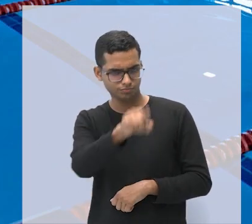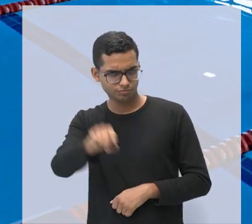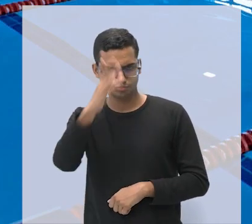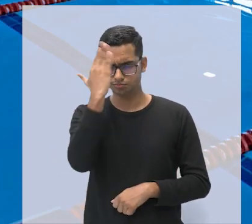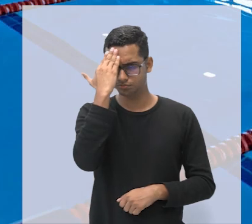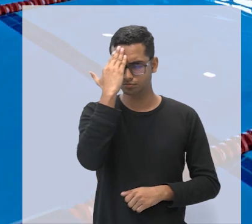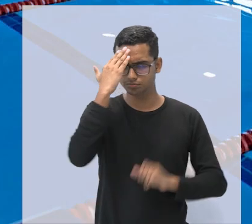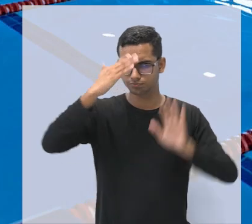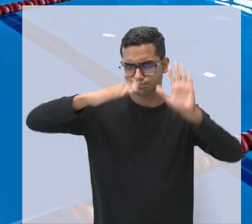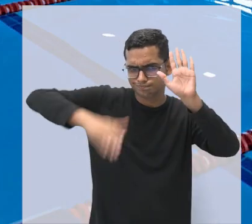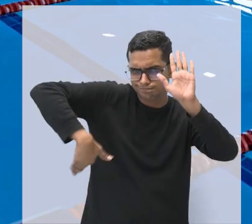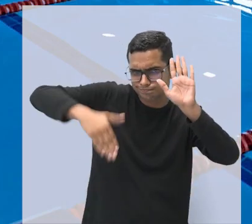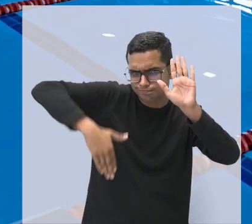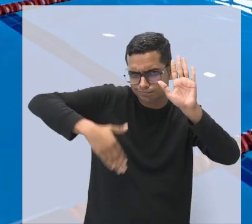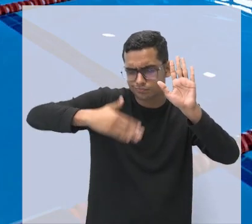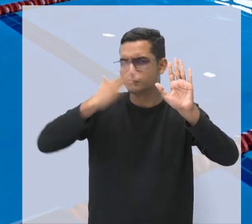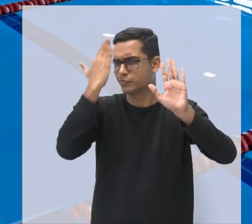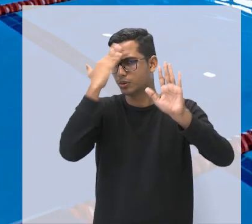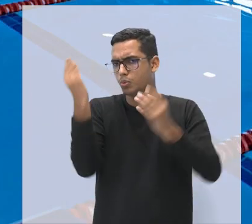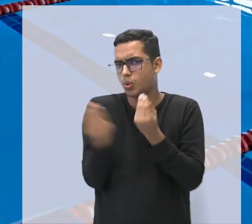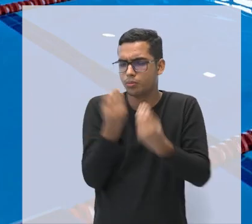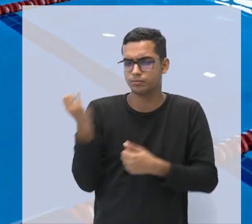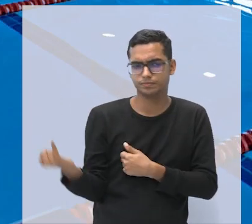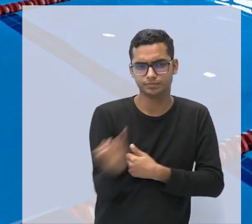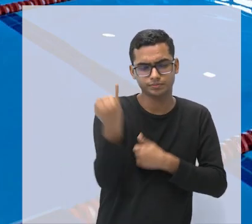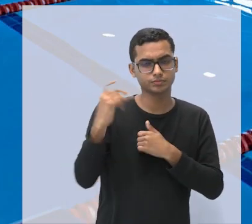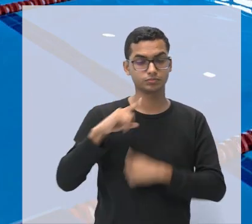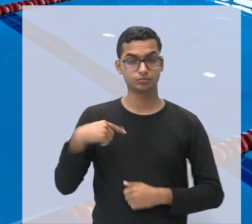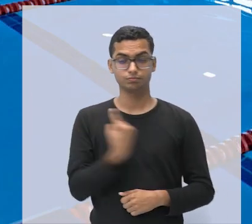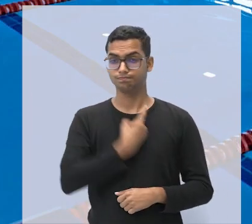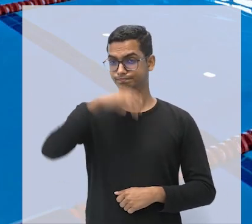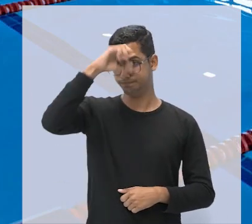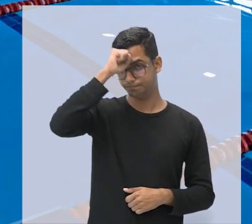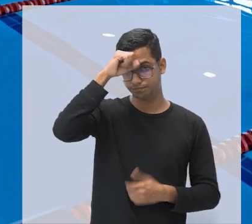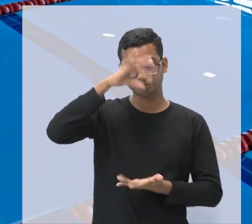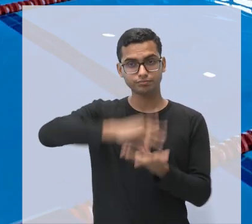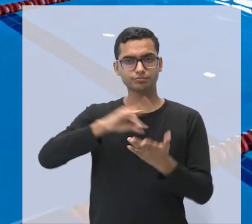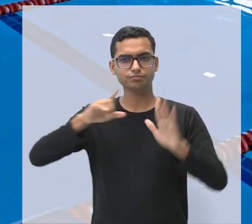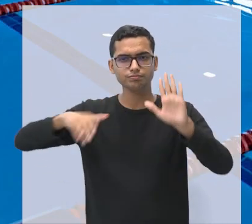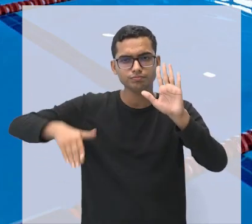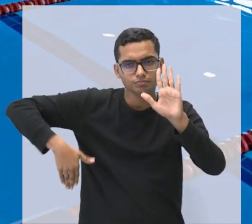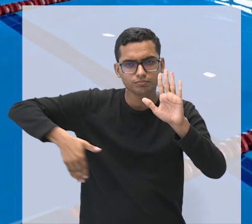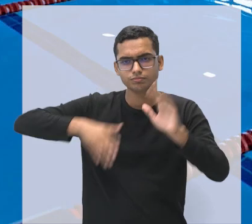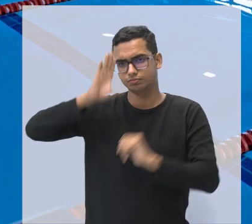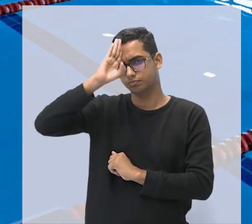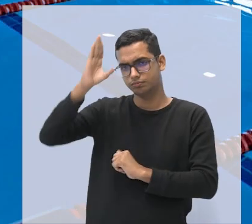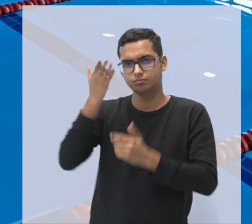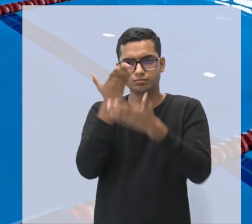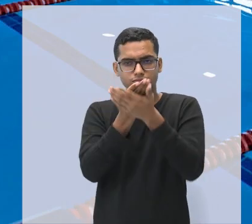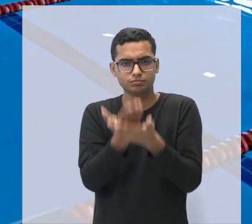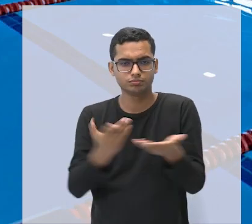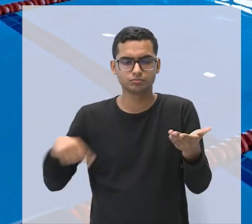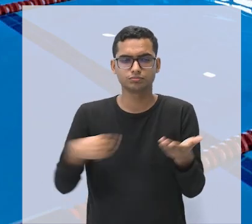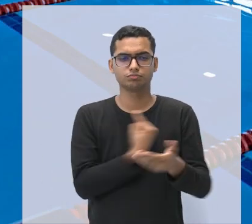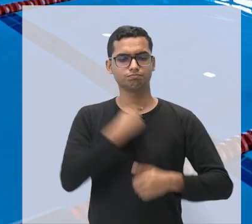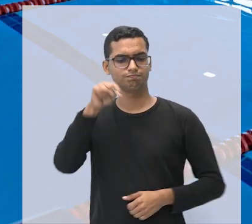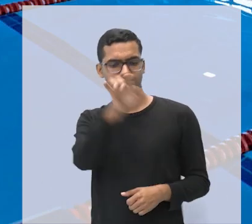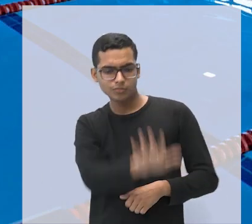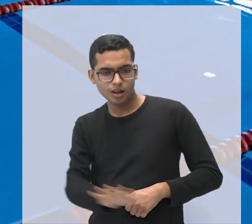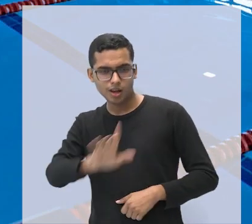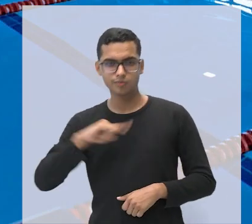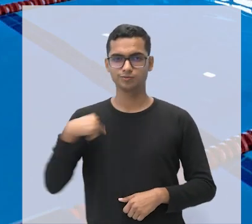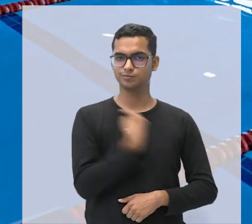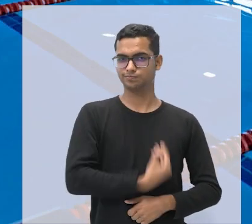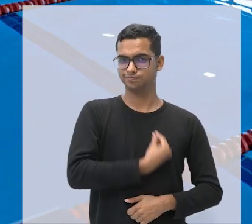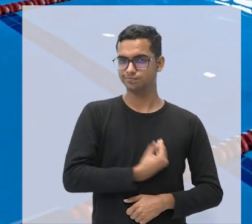nadar? Sabem qual é a importância de a gente aprender a nadar, principalmente aqui na nossa região?